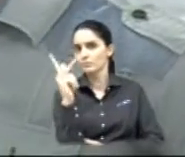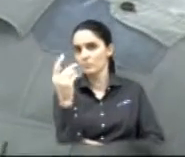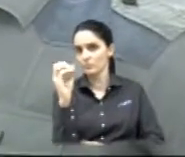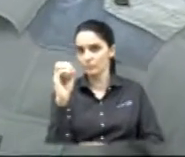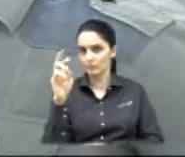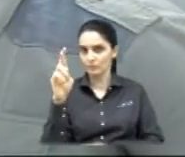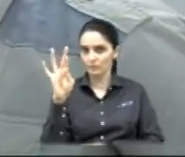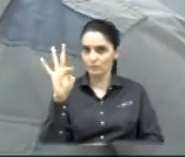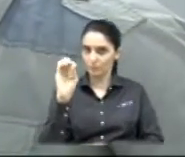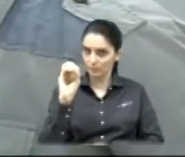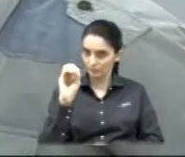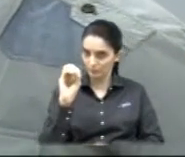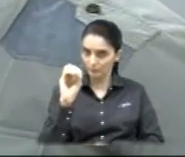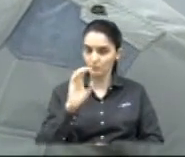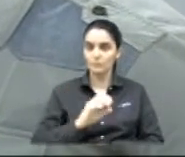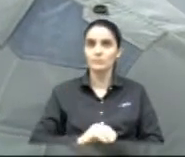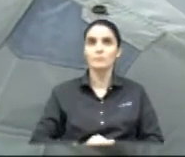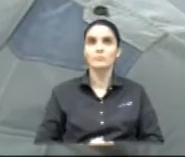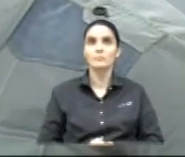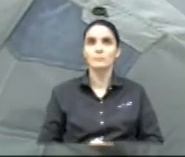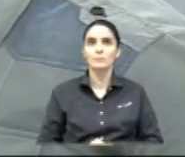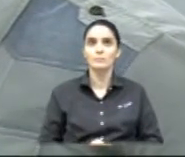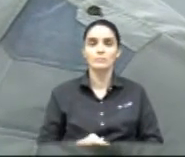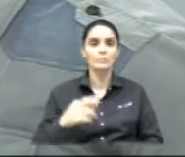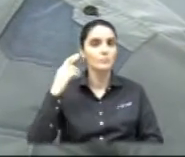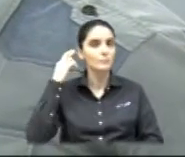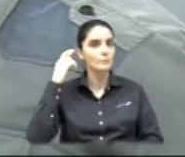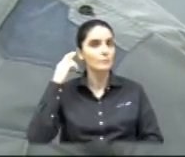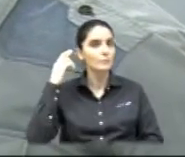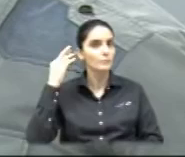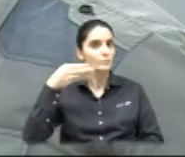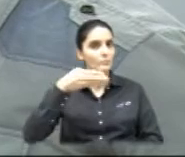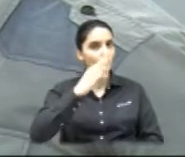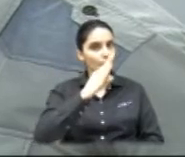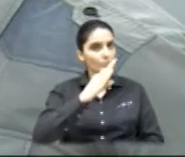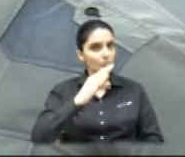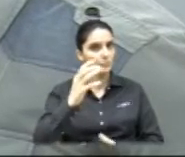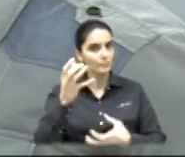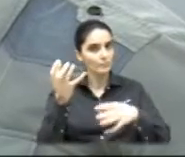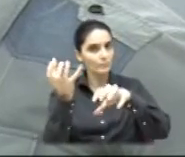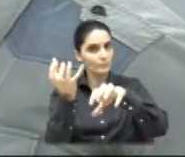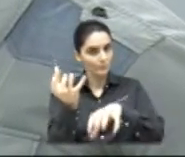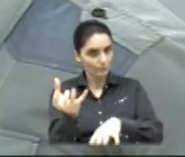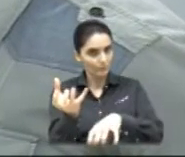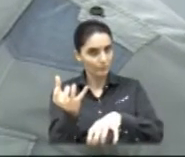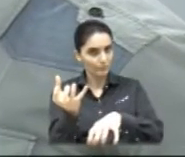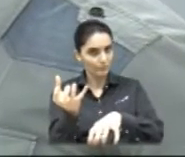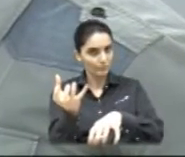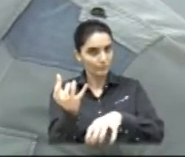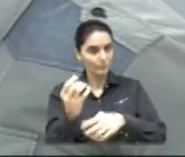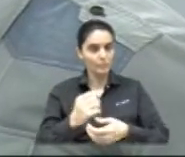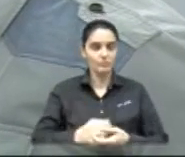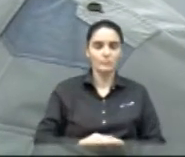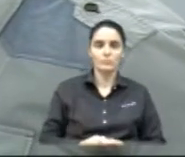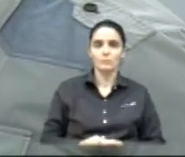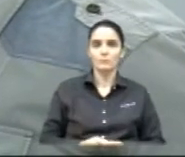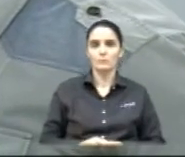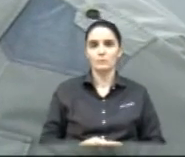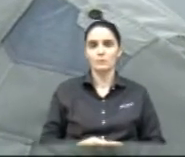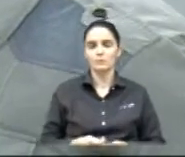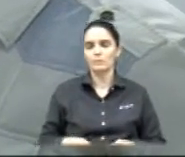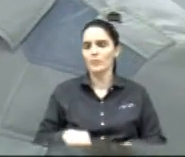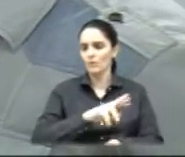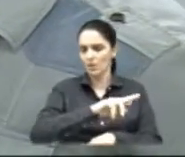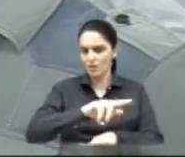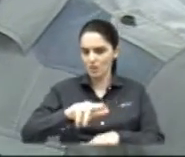Silêncio, por favor, senhora. Eu próprio estive em Brasília diversas vezes, na Advocacia Geral da União, na Câmara de